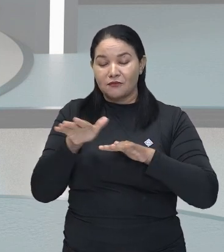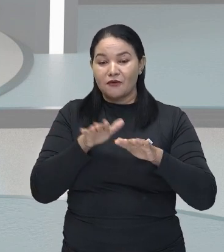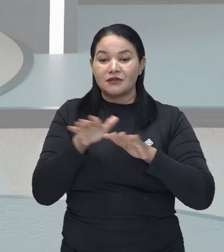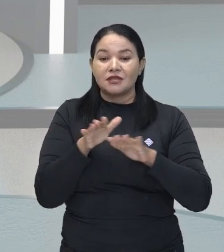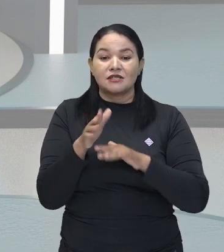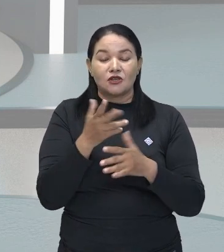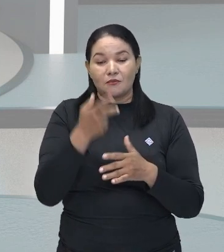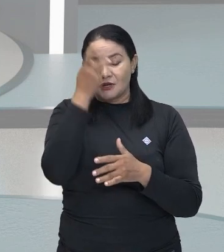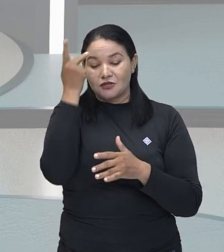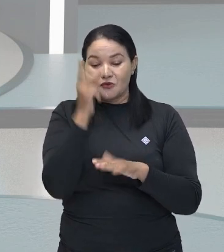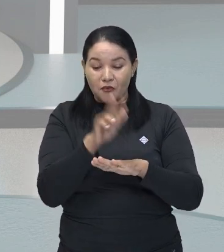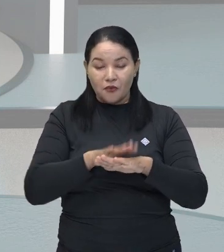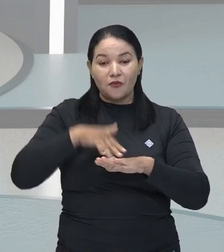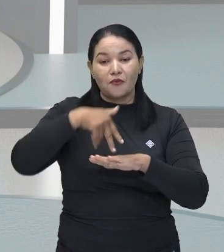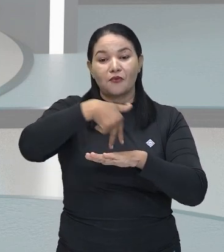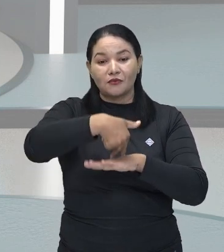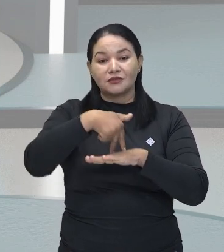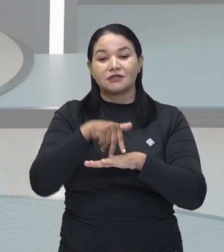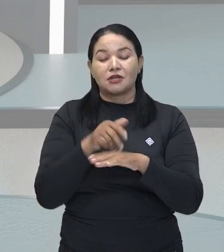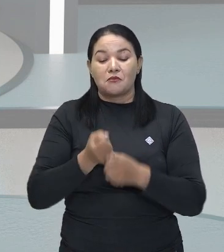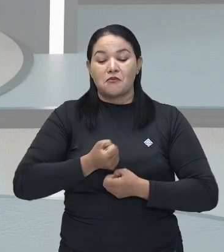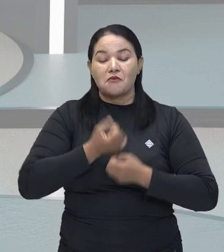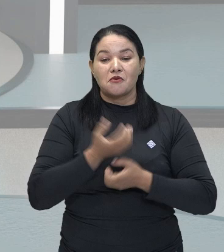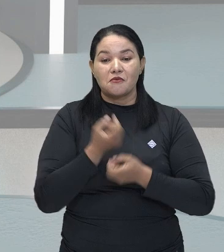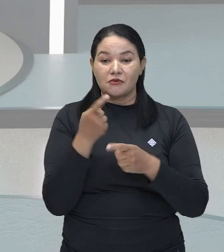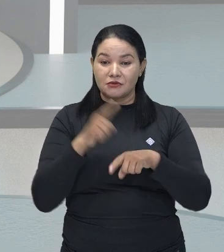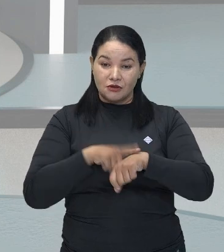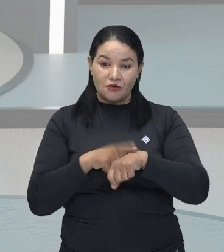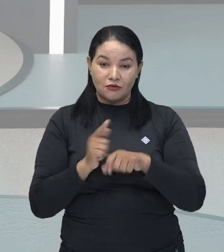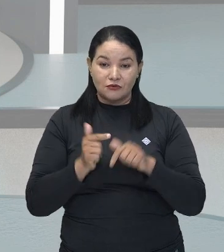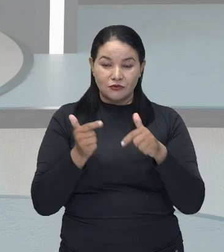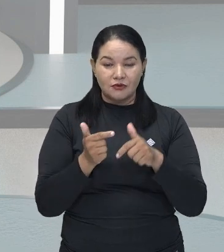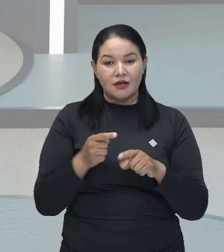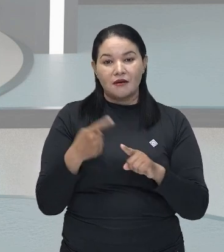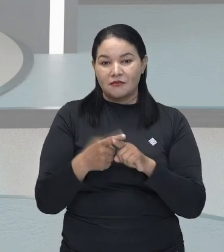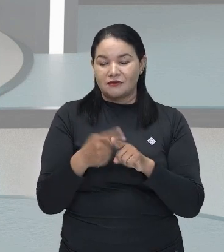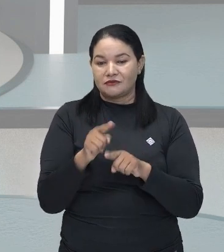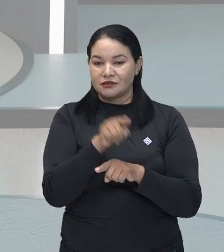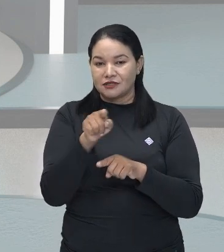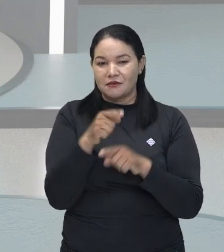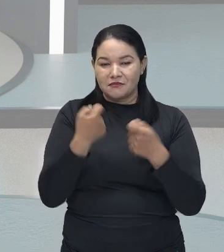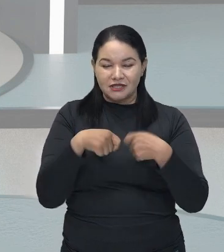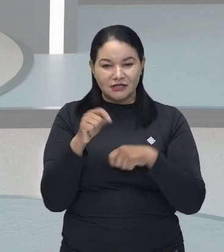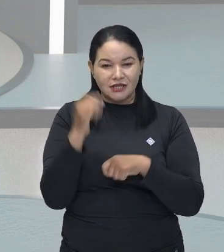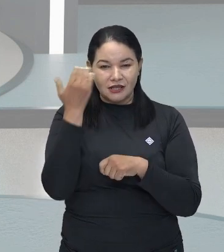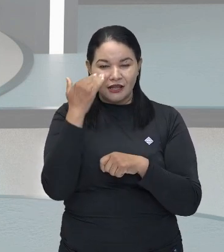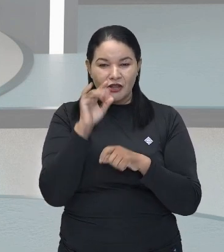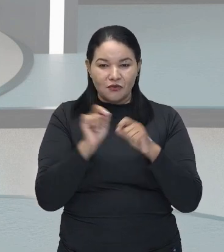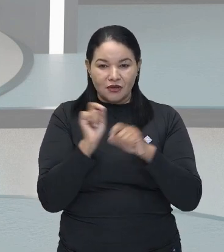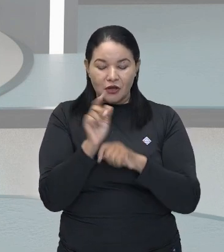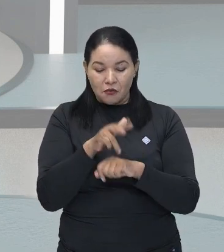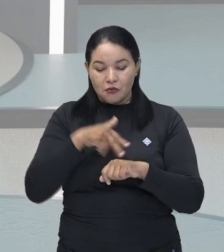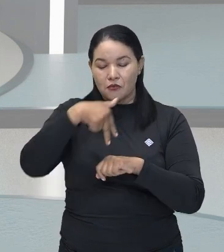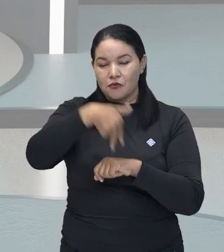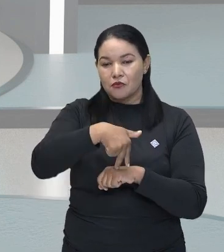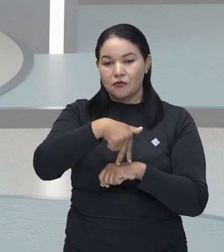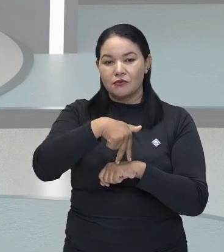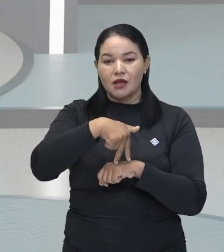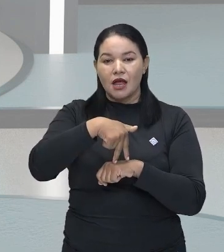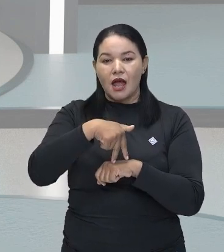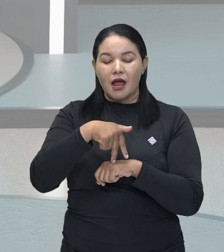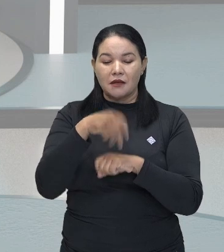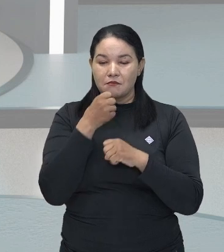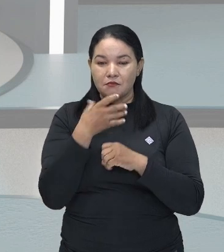dos atores em cena. Porque muitas vezes você precisa entender que quando a gente está numa posição que não é